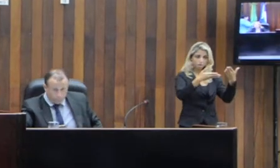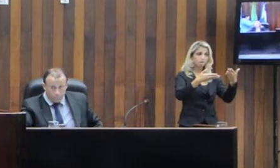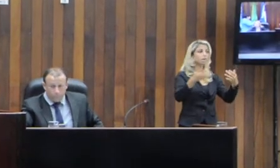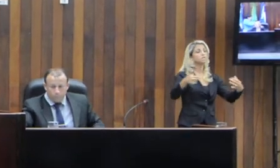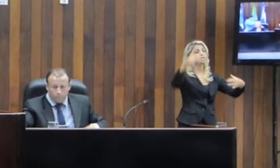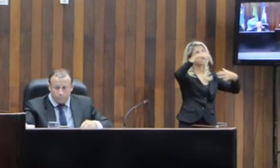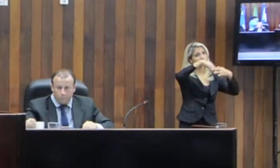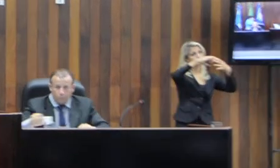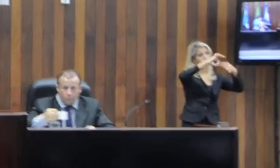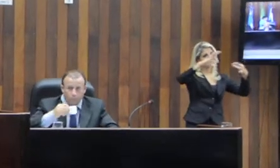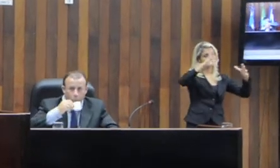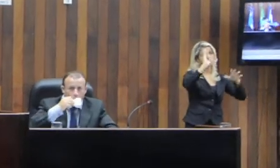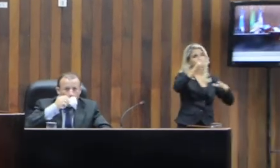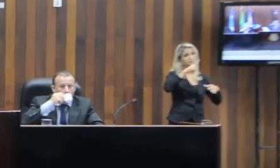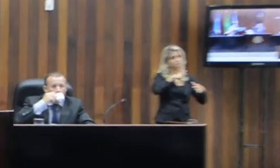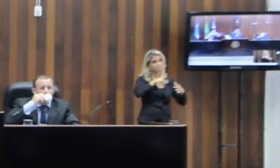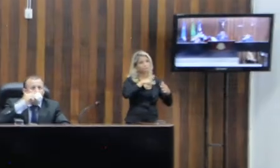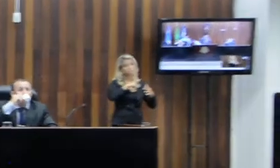Tendo o ofício